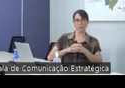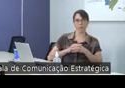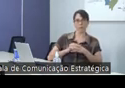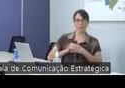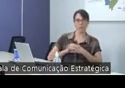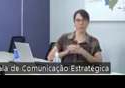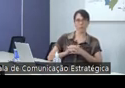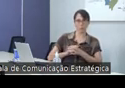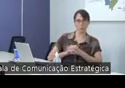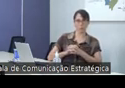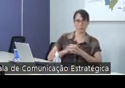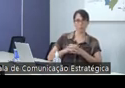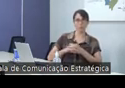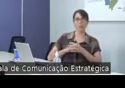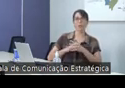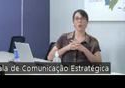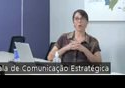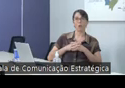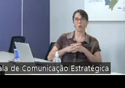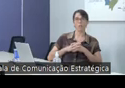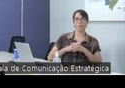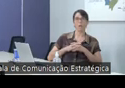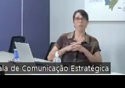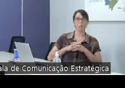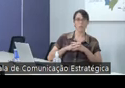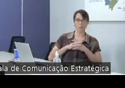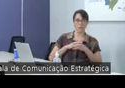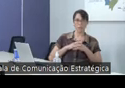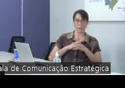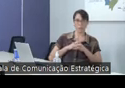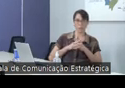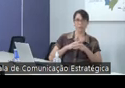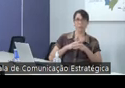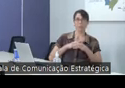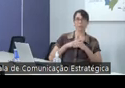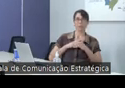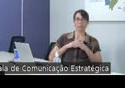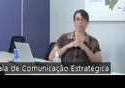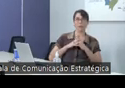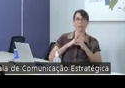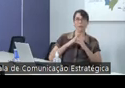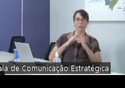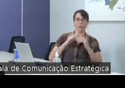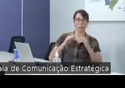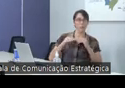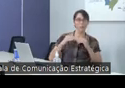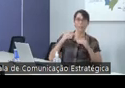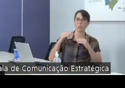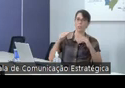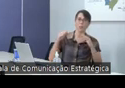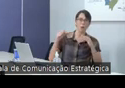que tinham carga viral detectável duas eram duplicidade tá então é